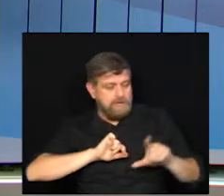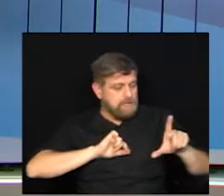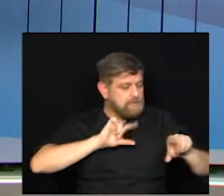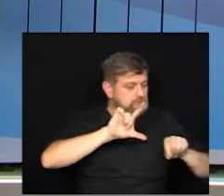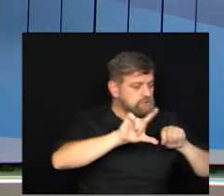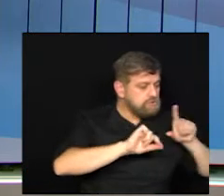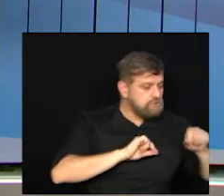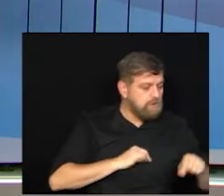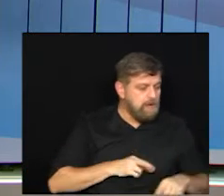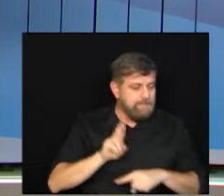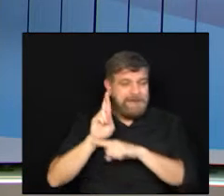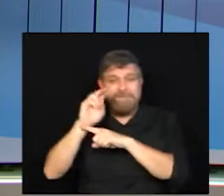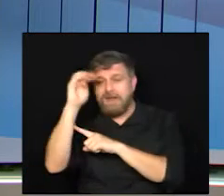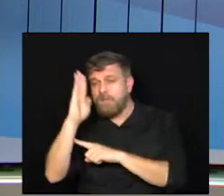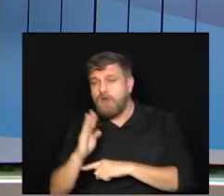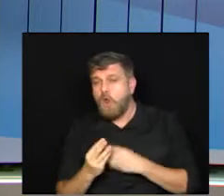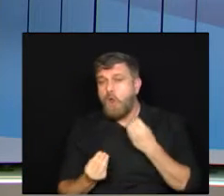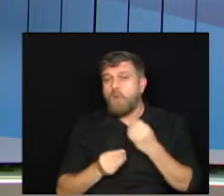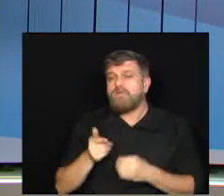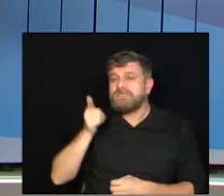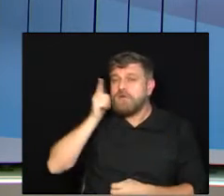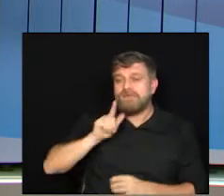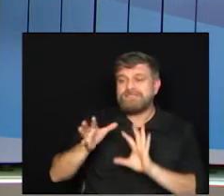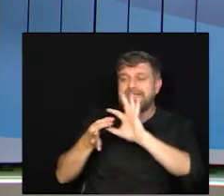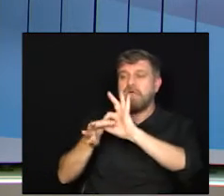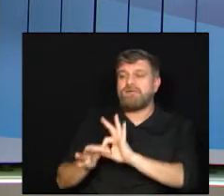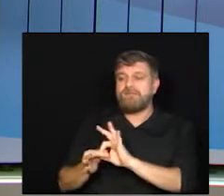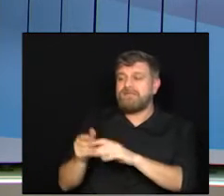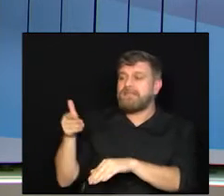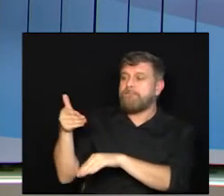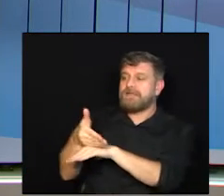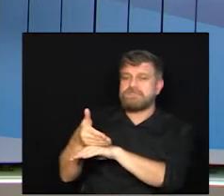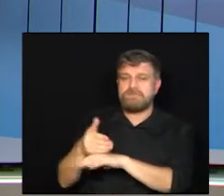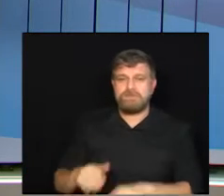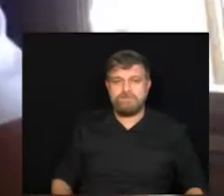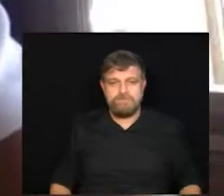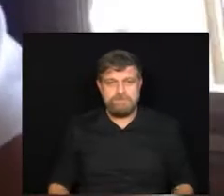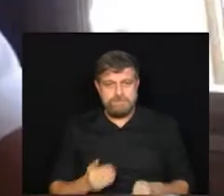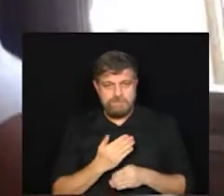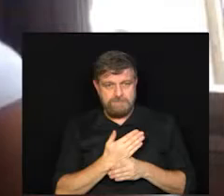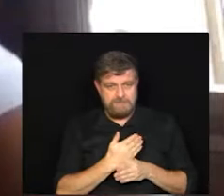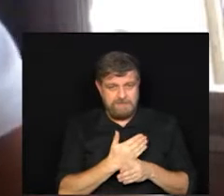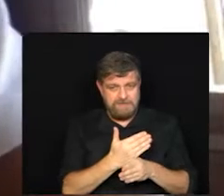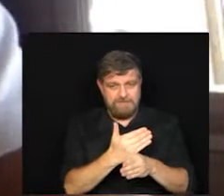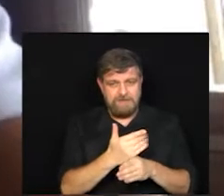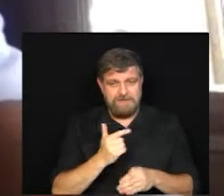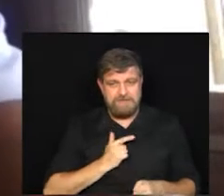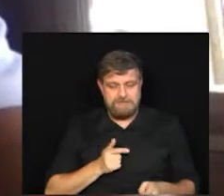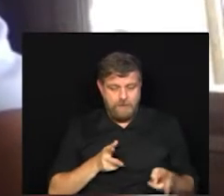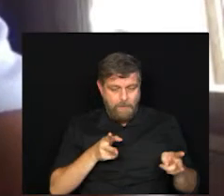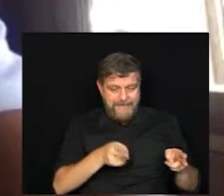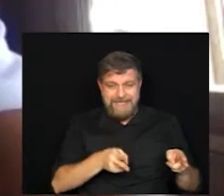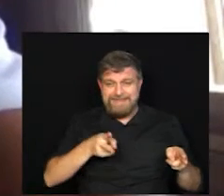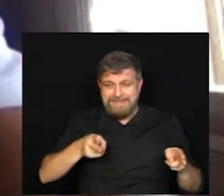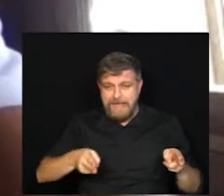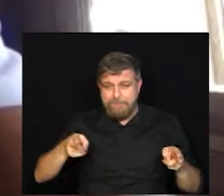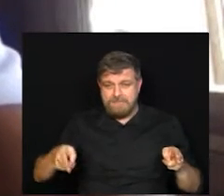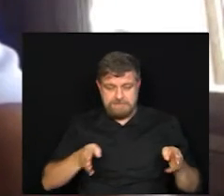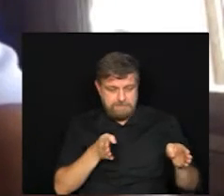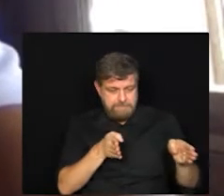é que você busca esse índice? Então, na vela são etapas,